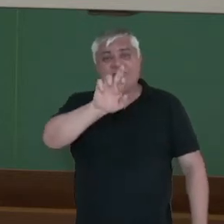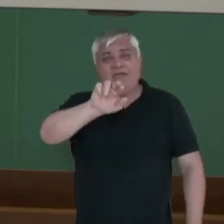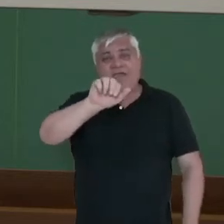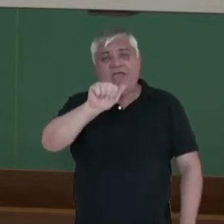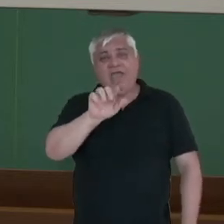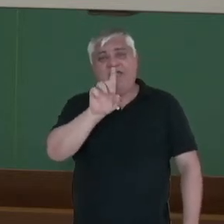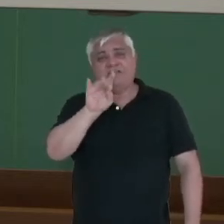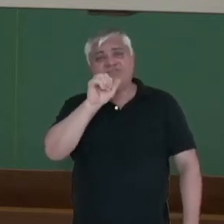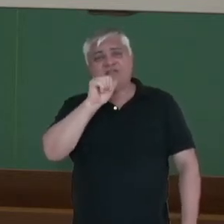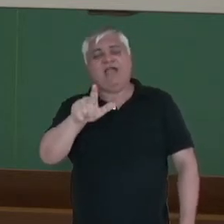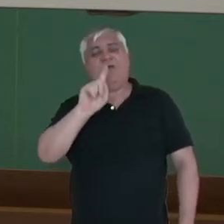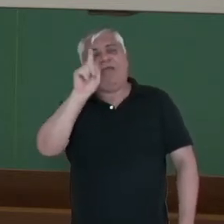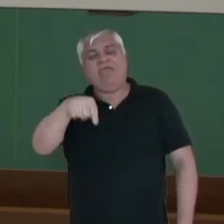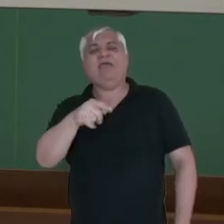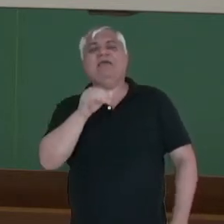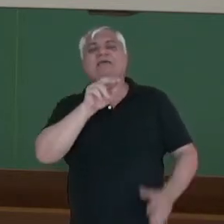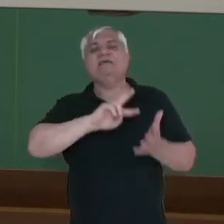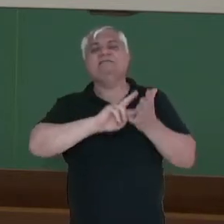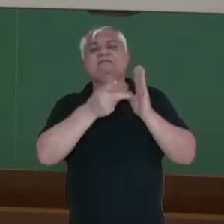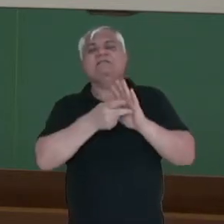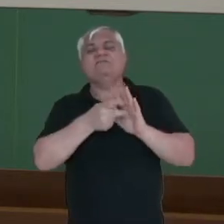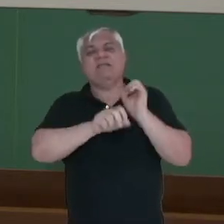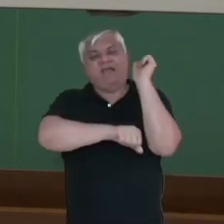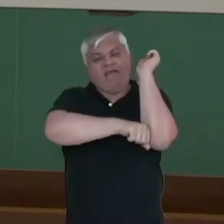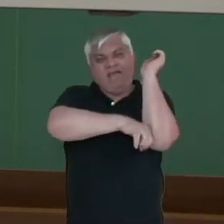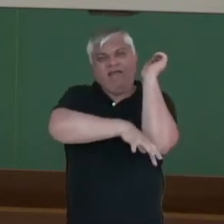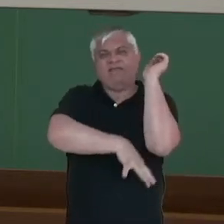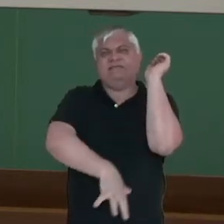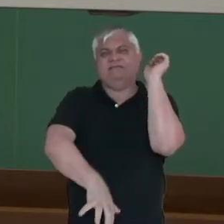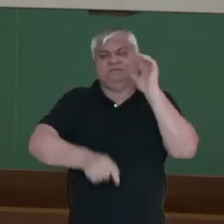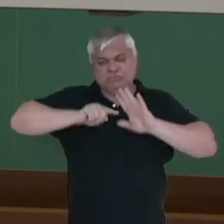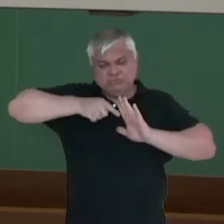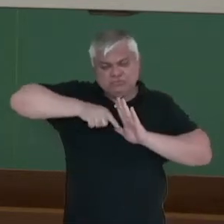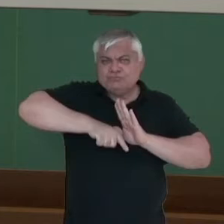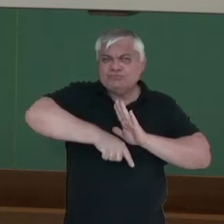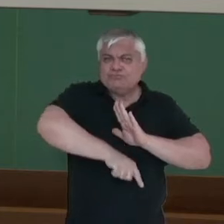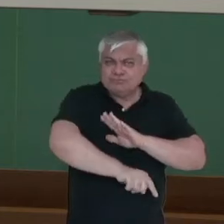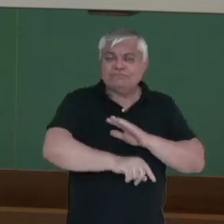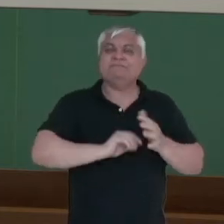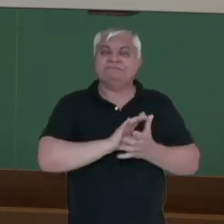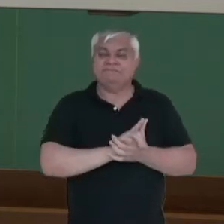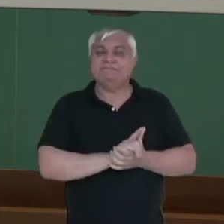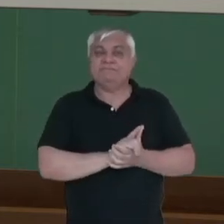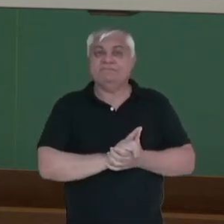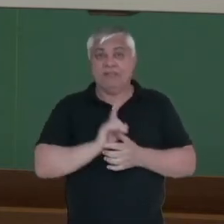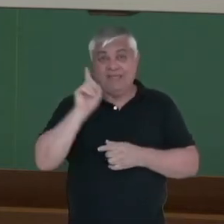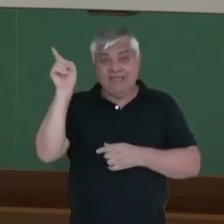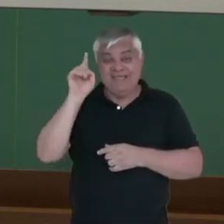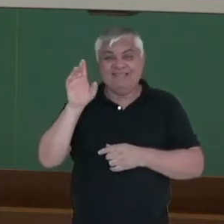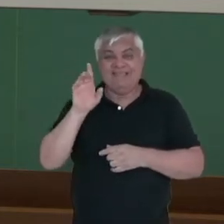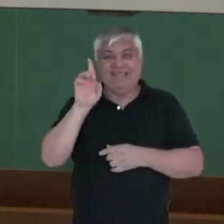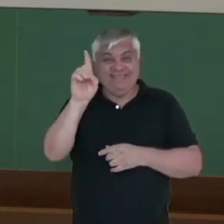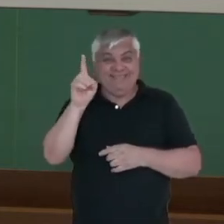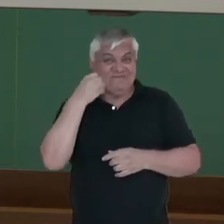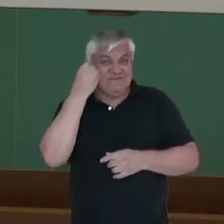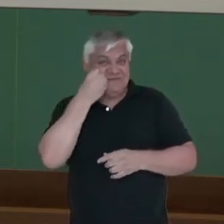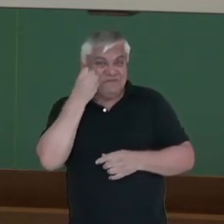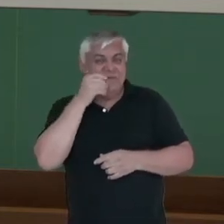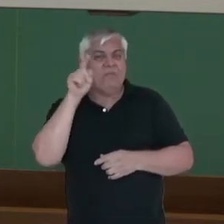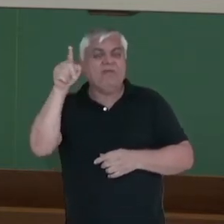do grego raiz, que significa a raiz. Então, o David Hume vai à raiz da